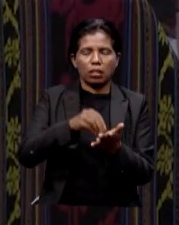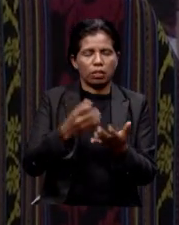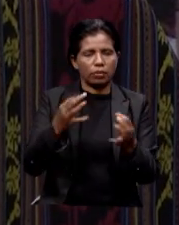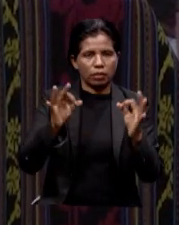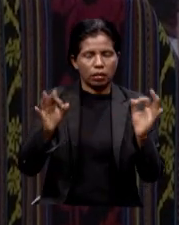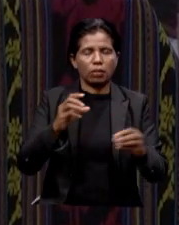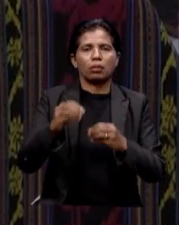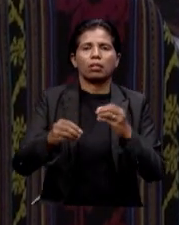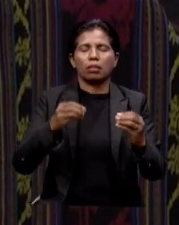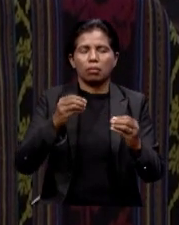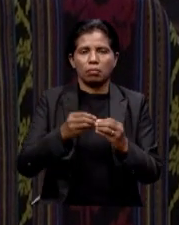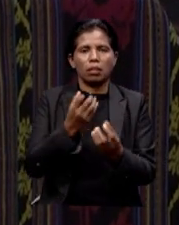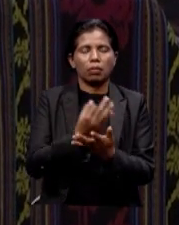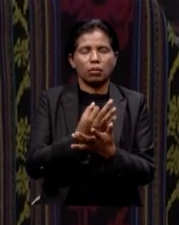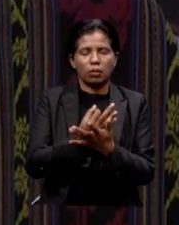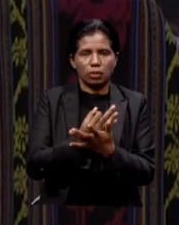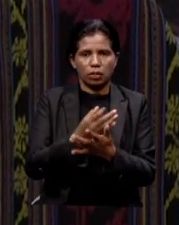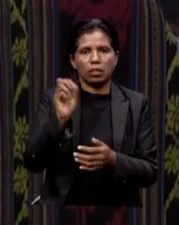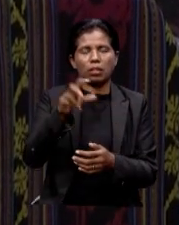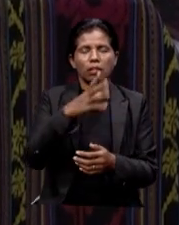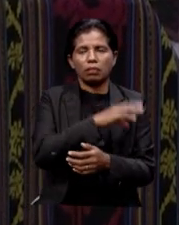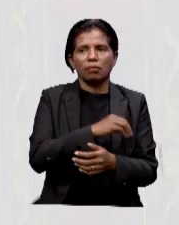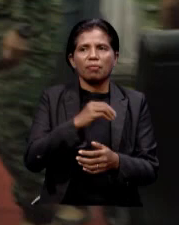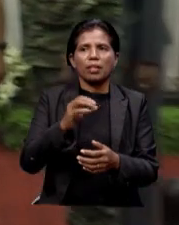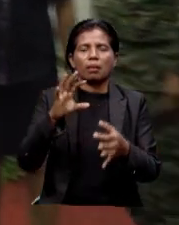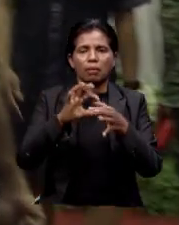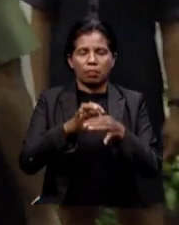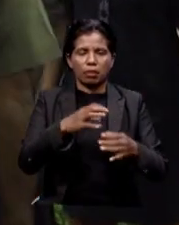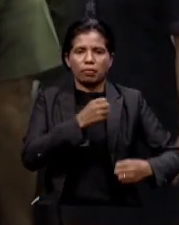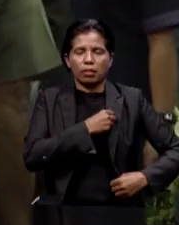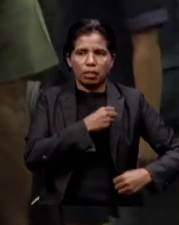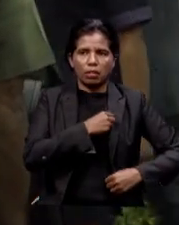no conaba salário décimo terceiro ne, membro FFDTL,